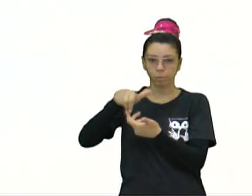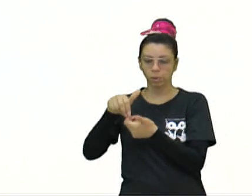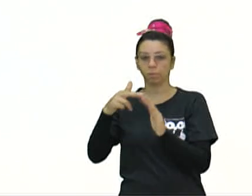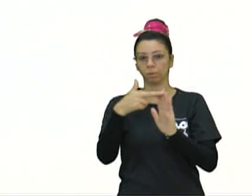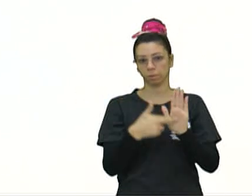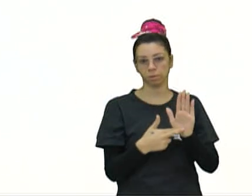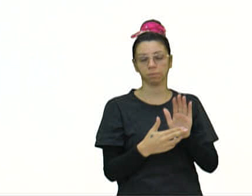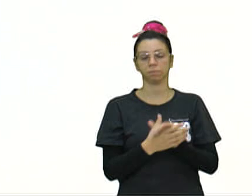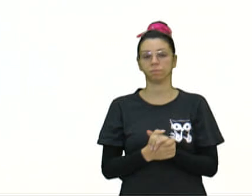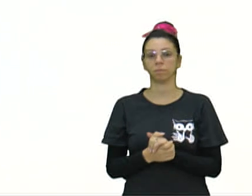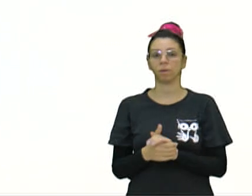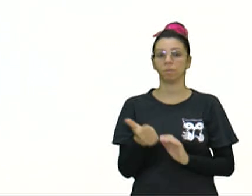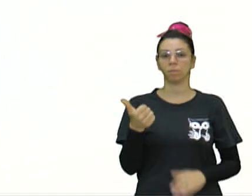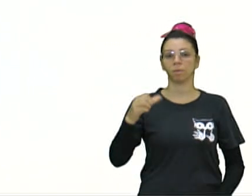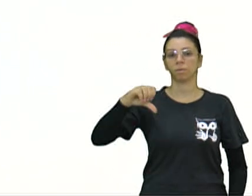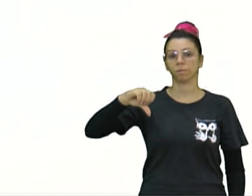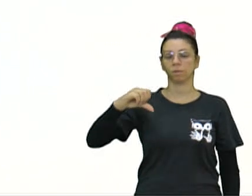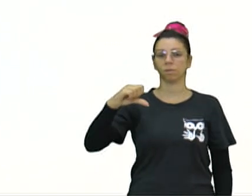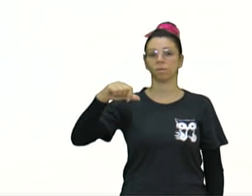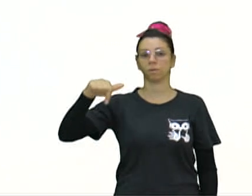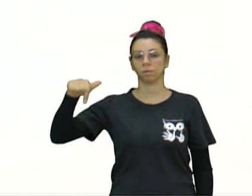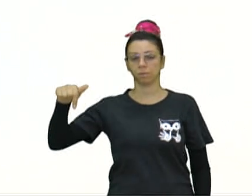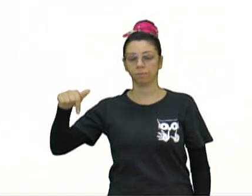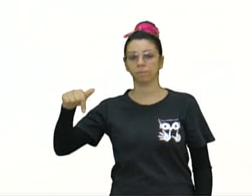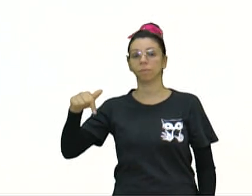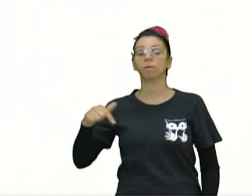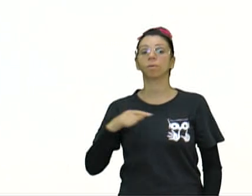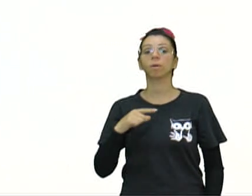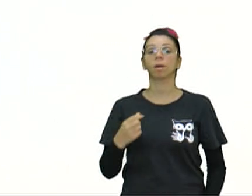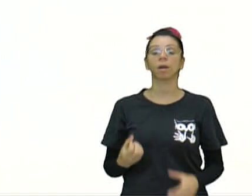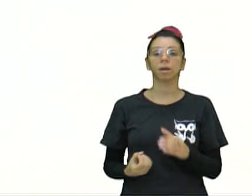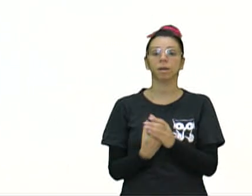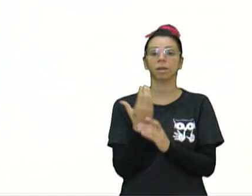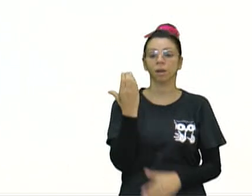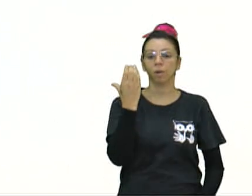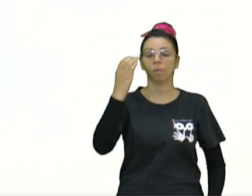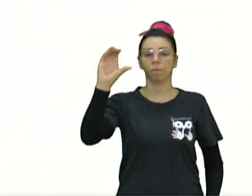de 1987 é fundada a Confederação Brasileira de Taekwondo,